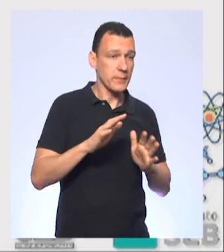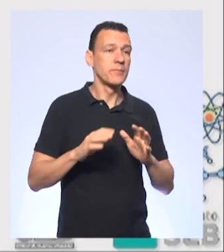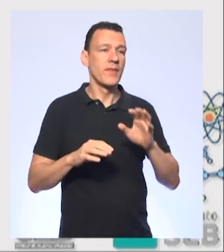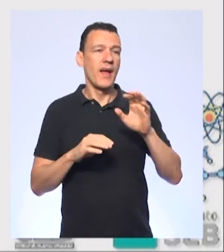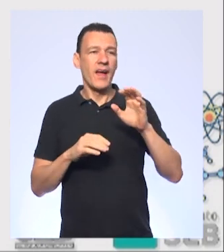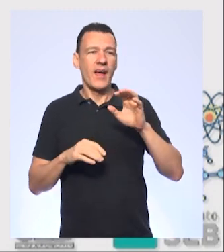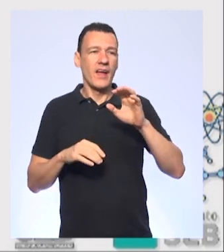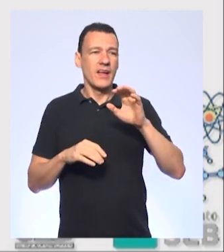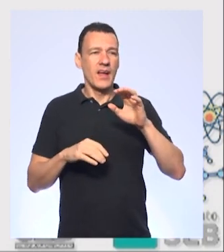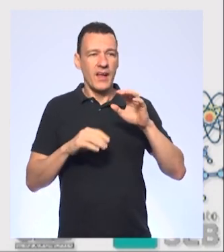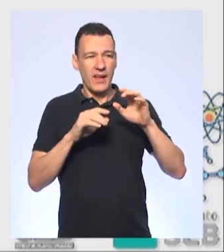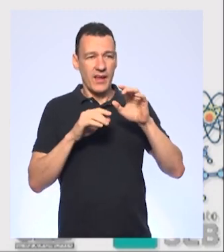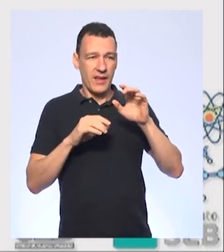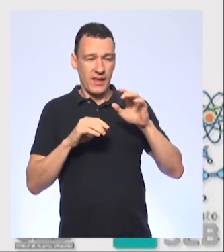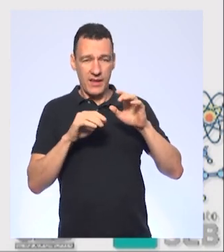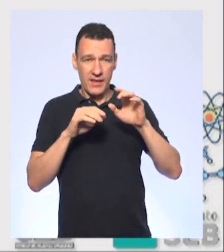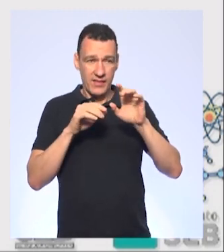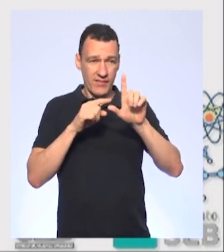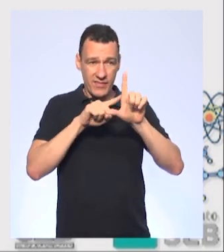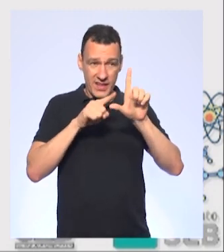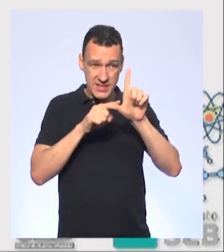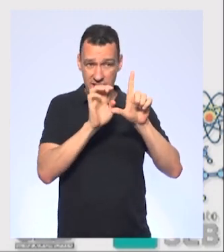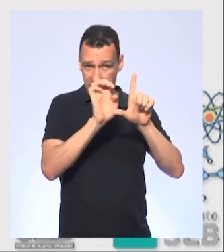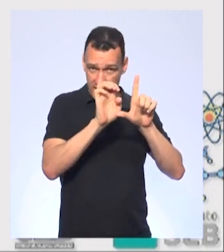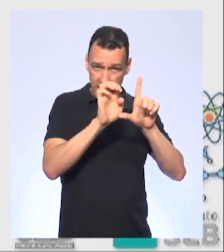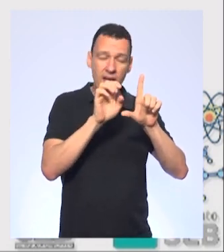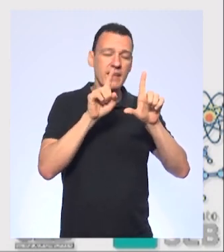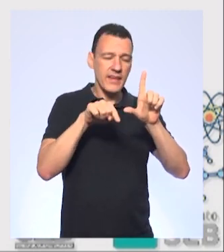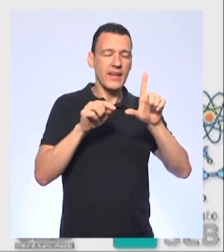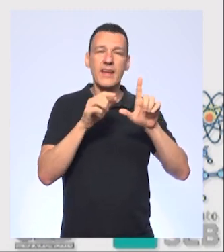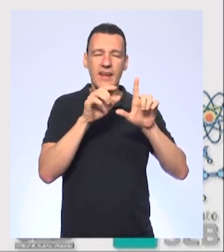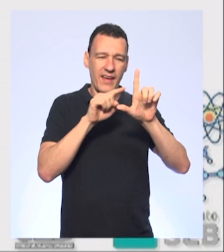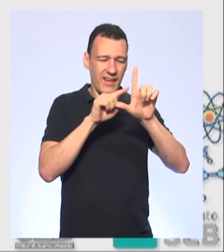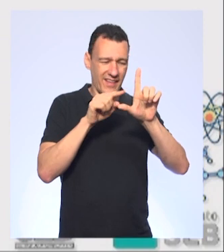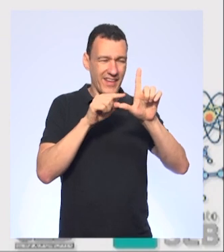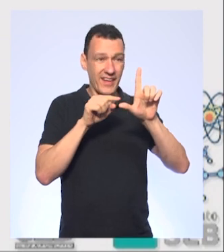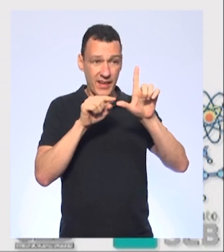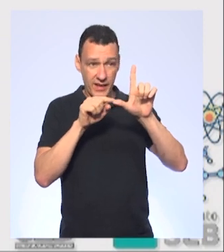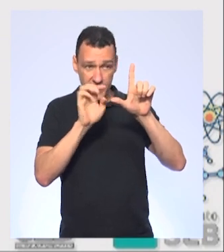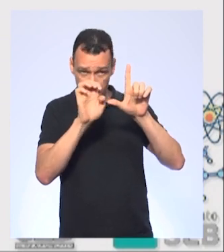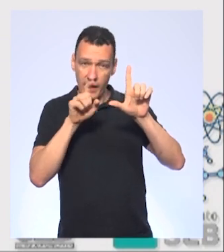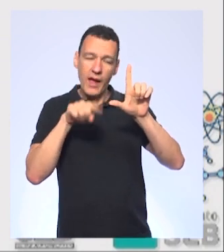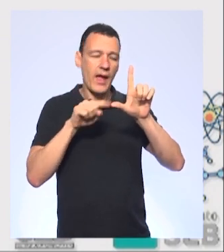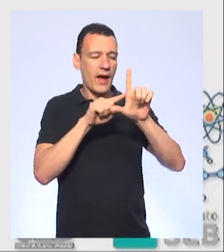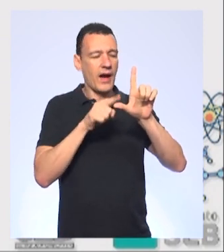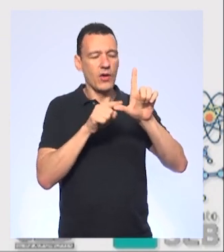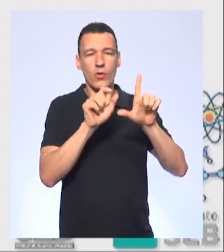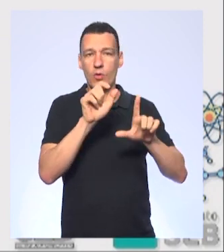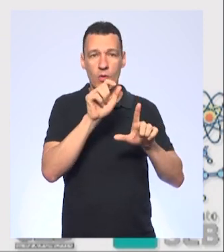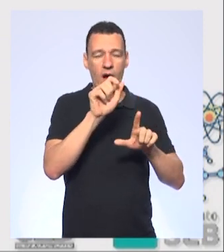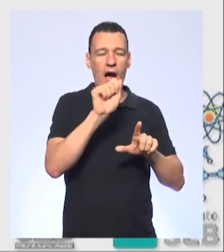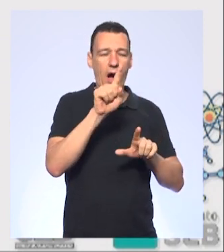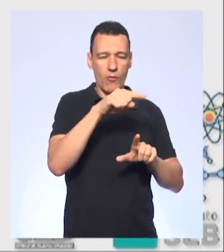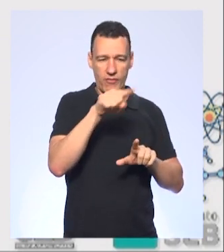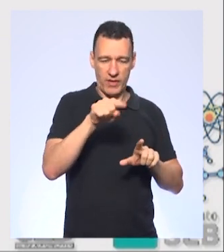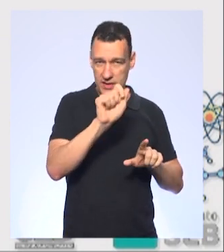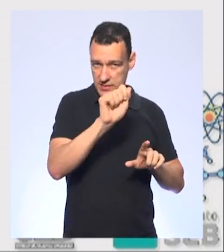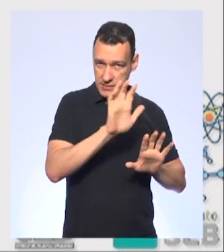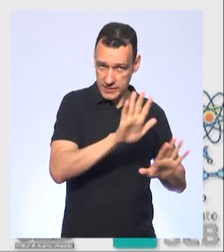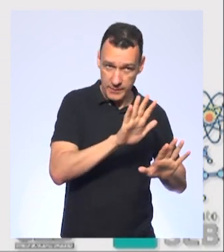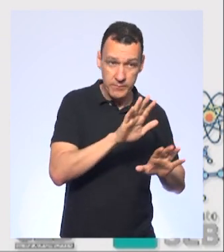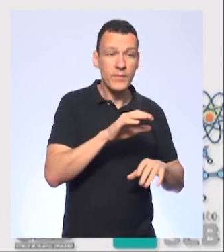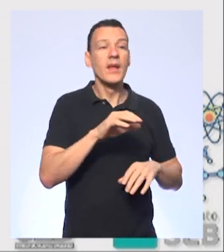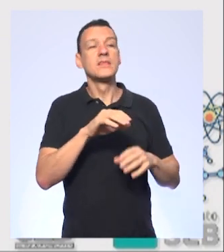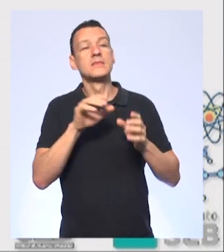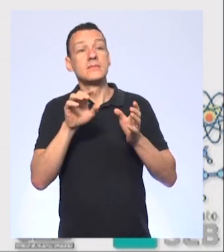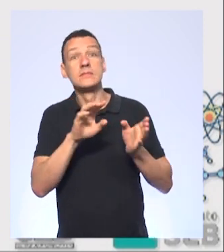alfa. Então na figura adaptada, aonde tem o vértice E, eu medi um ângulo alfa. Na figura original, onde tem o